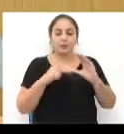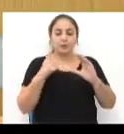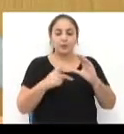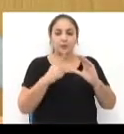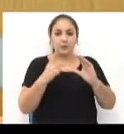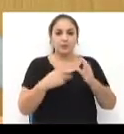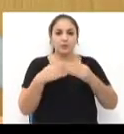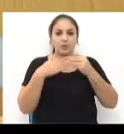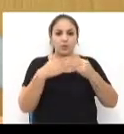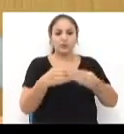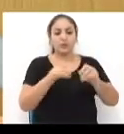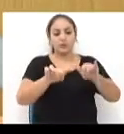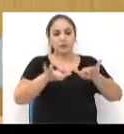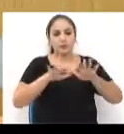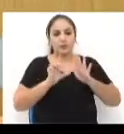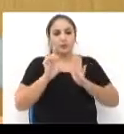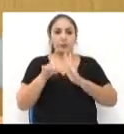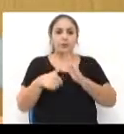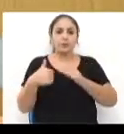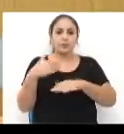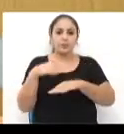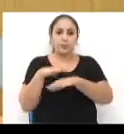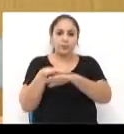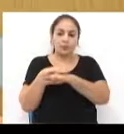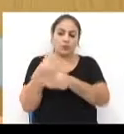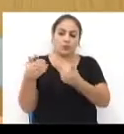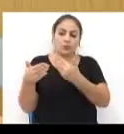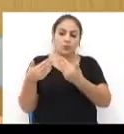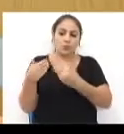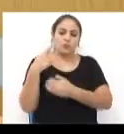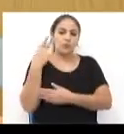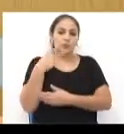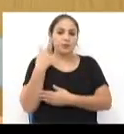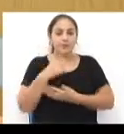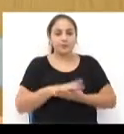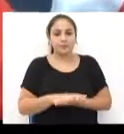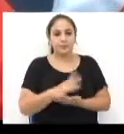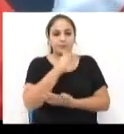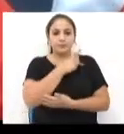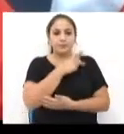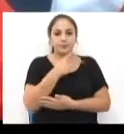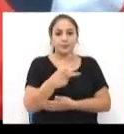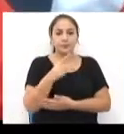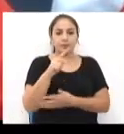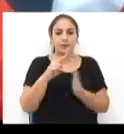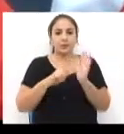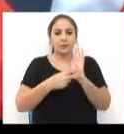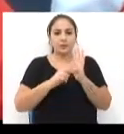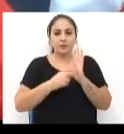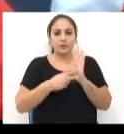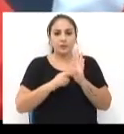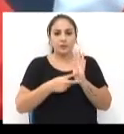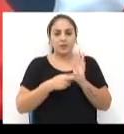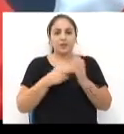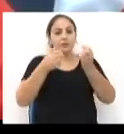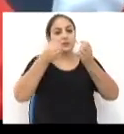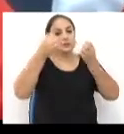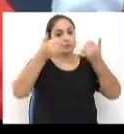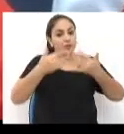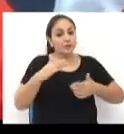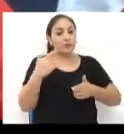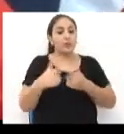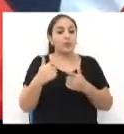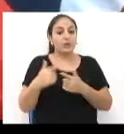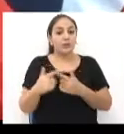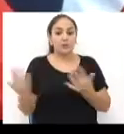eles acompanharam a sessão plenária e dialogaram com os parlamentares. O presidente do Simpasso comenta os motivos